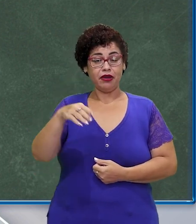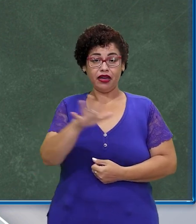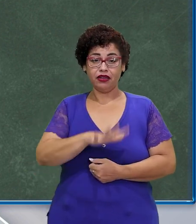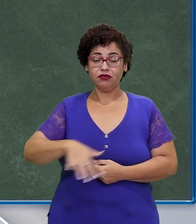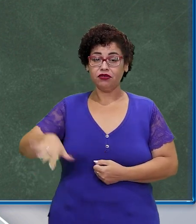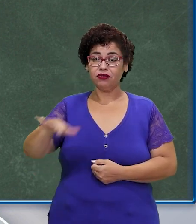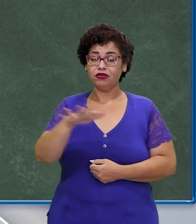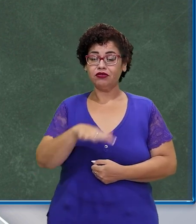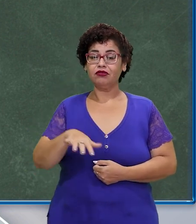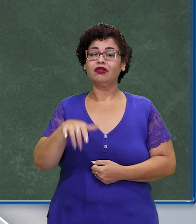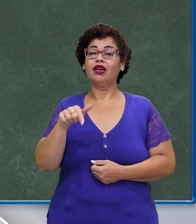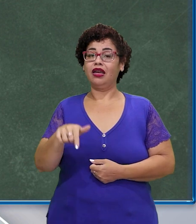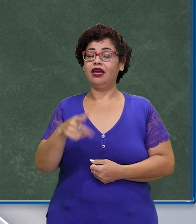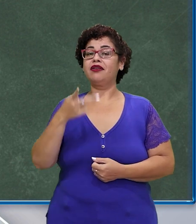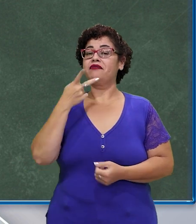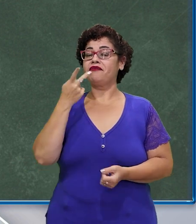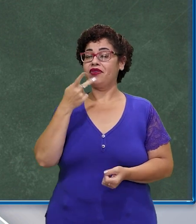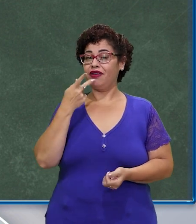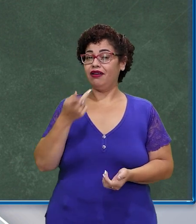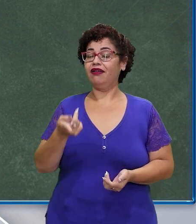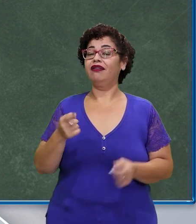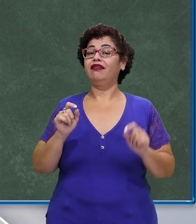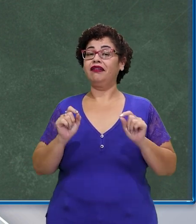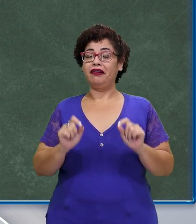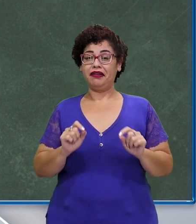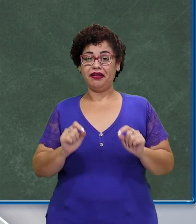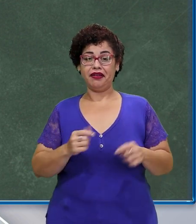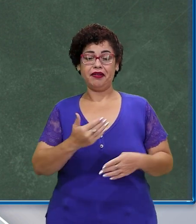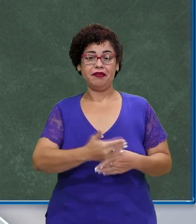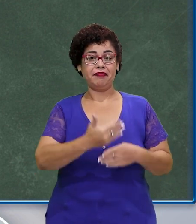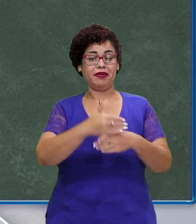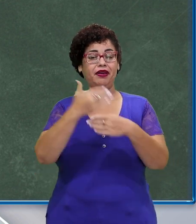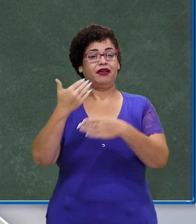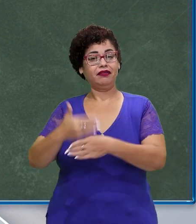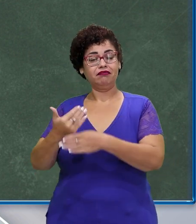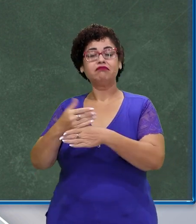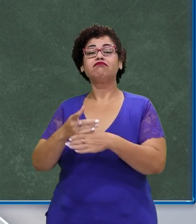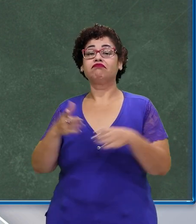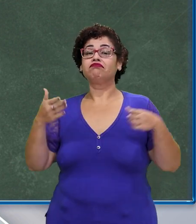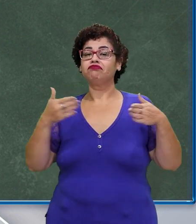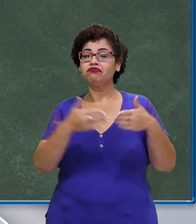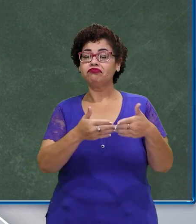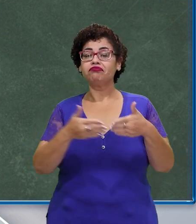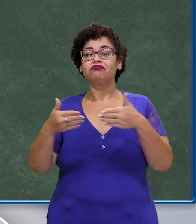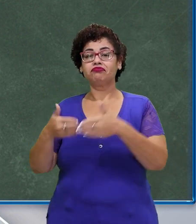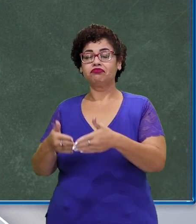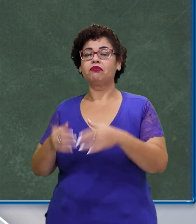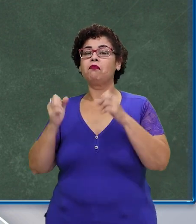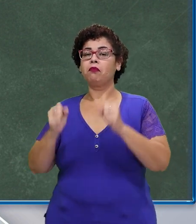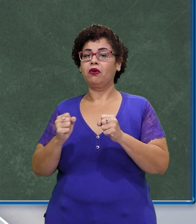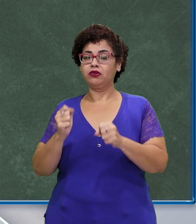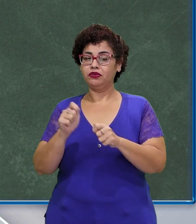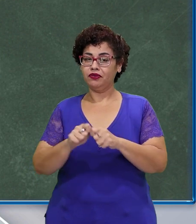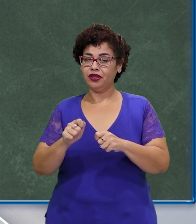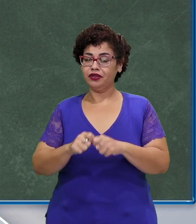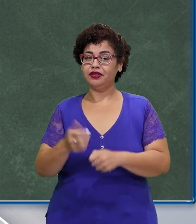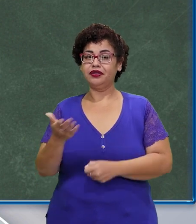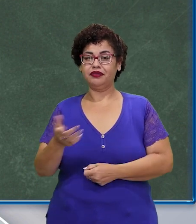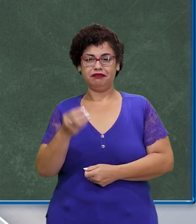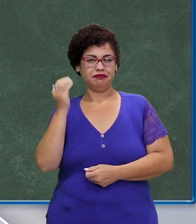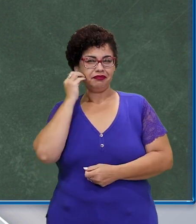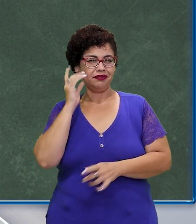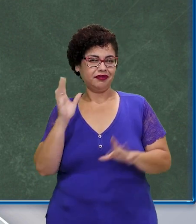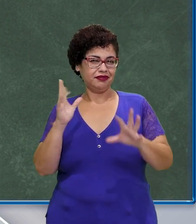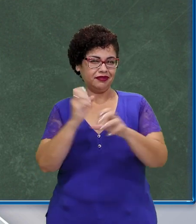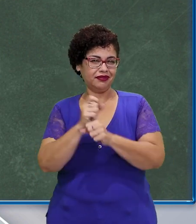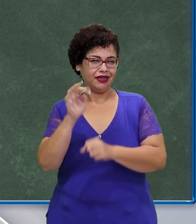metros, ele fala que as paredes são perpendiculares. Pode fazer. Vamos fazer a